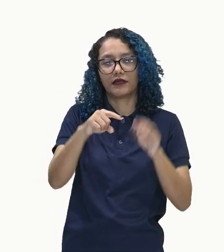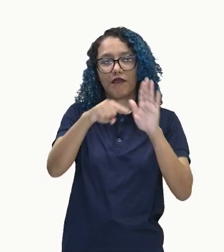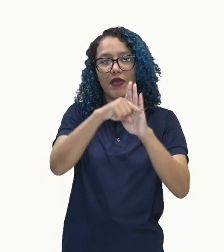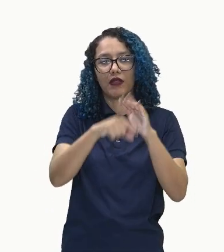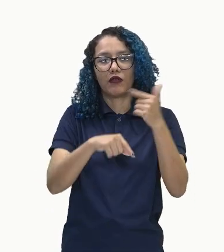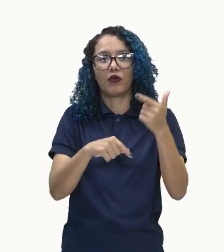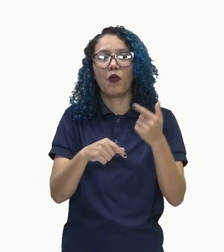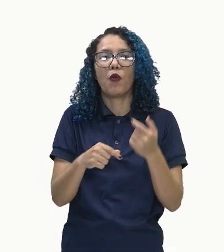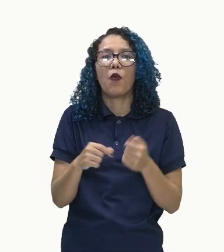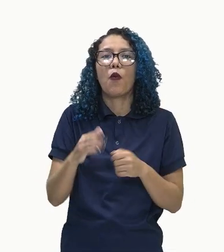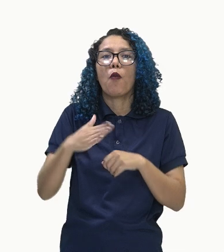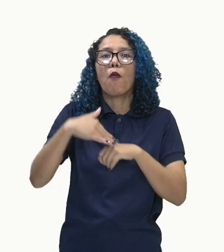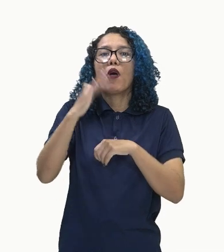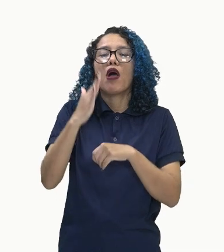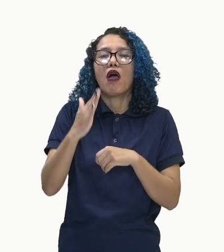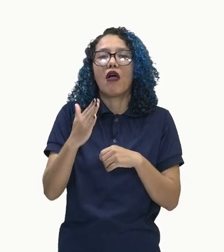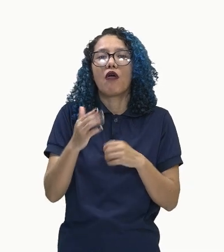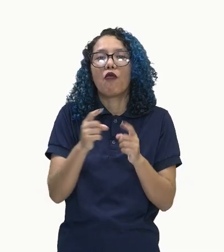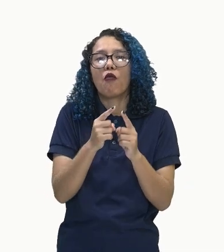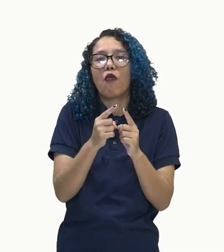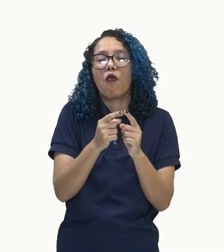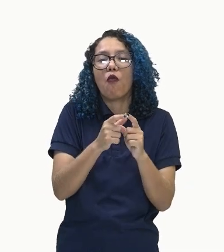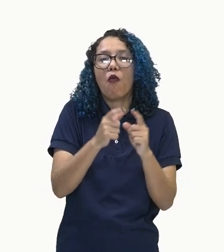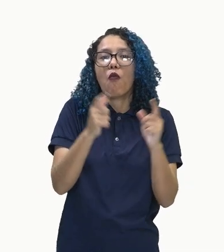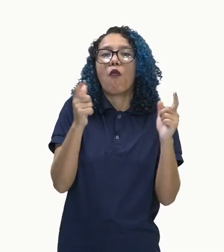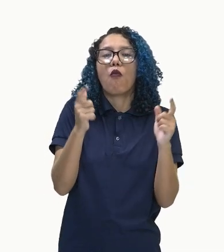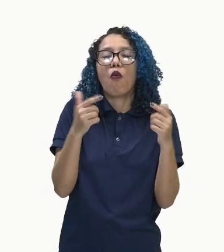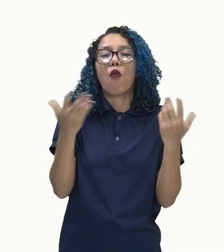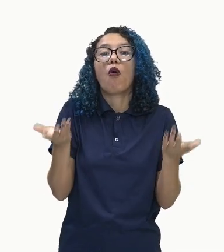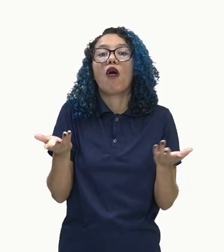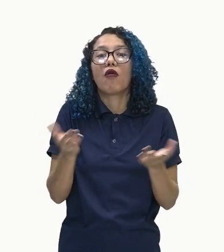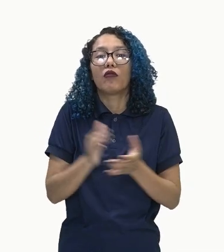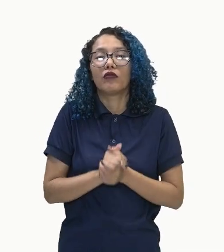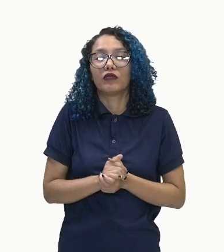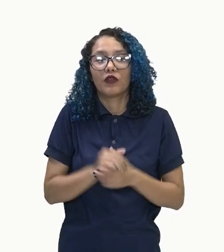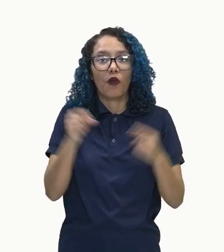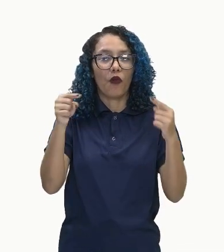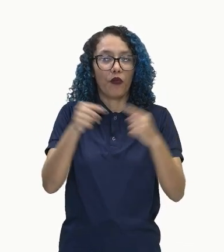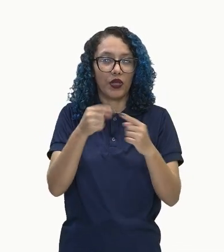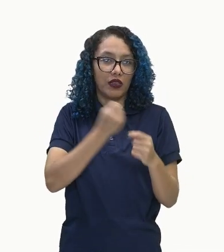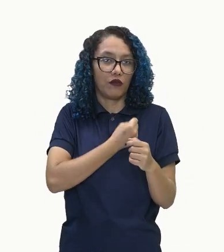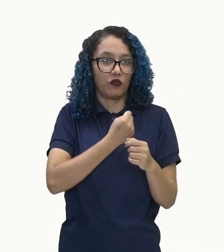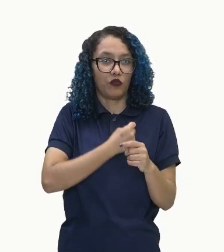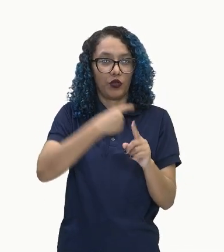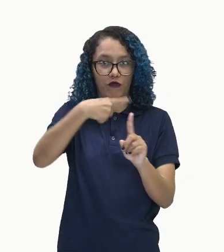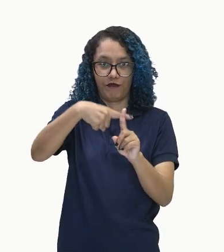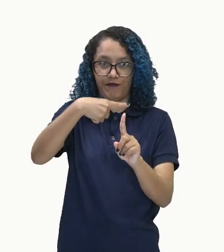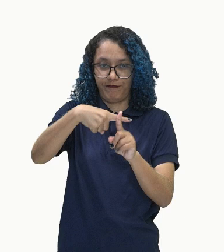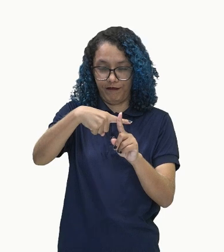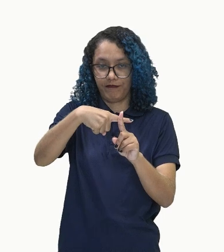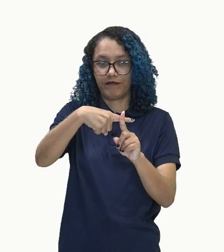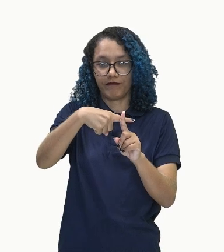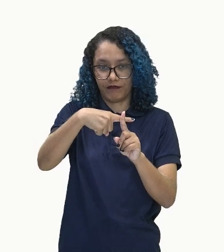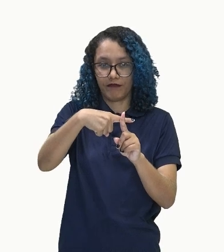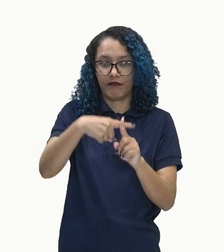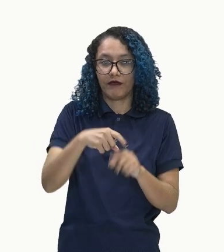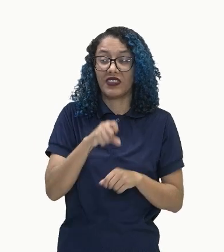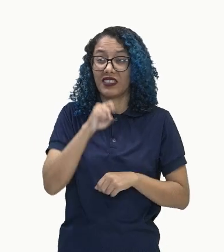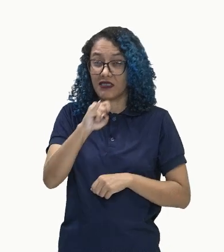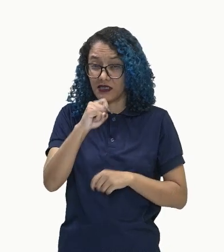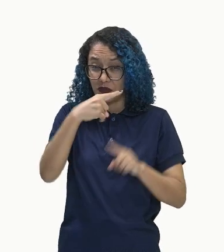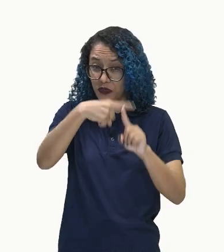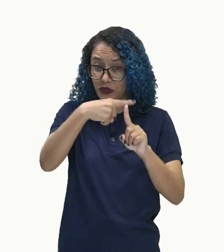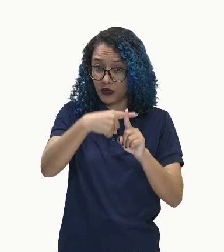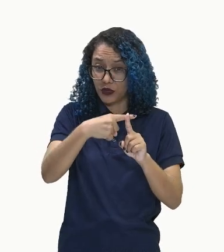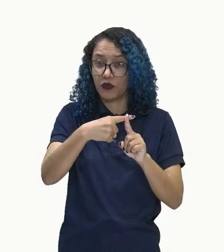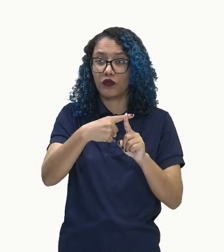é o maior? O maior é aquele que tem o expoente positivo, tá bom? Então, se o expoente é positivo,